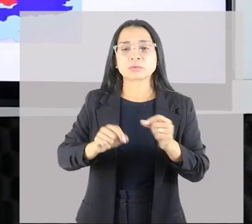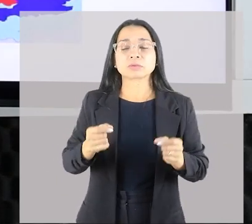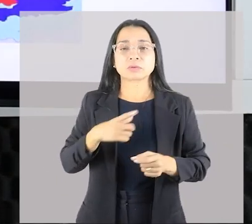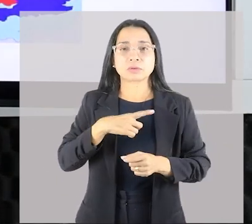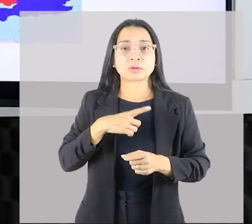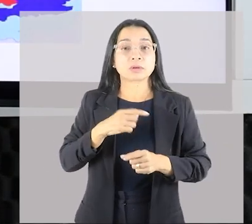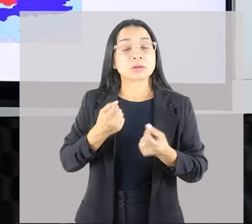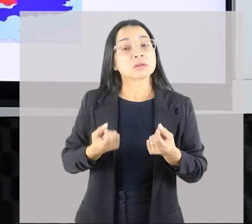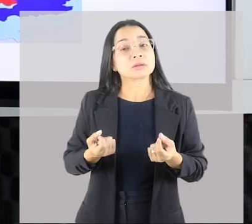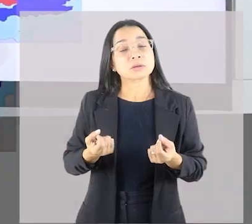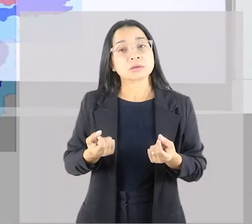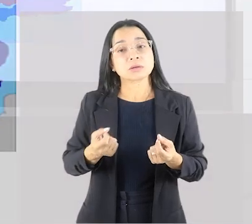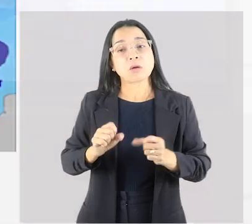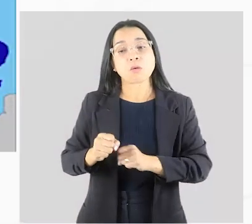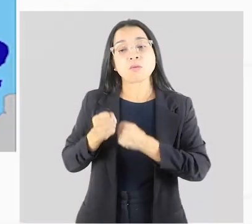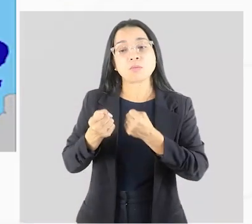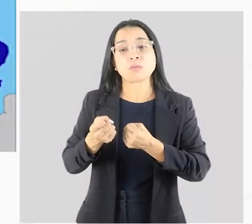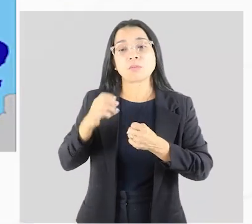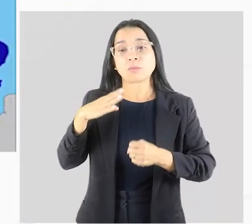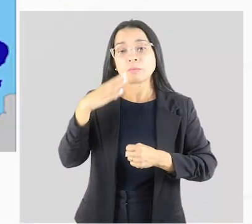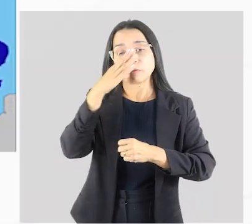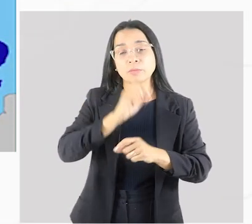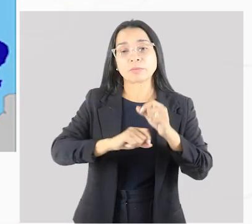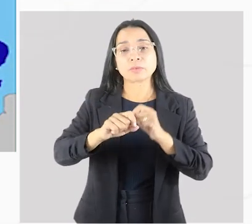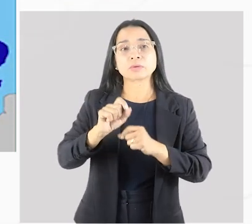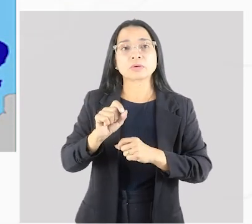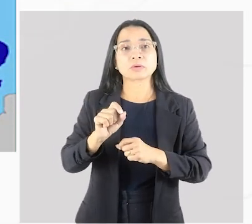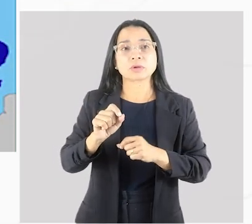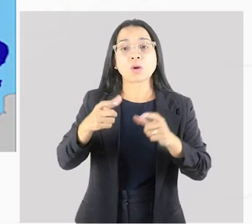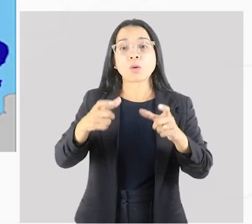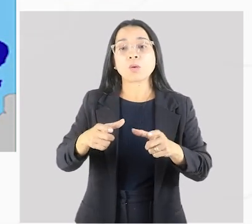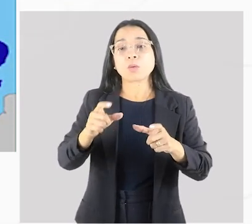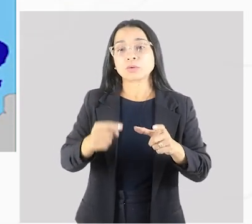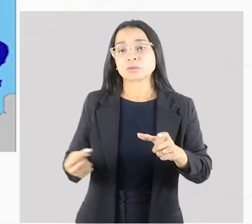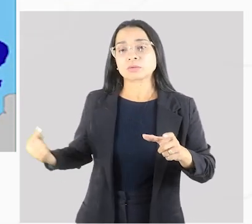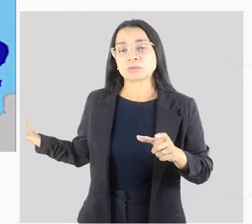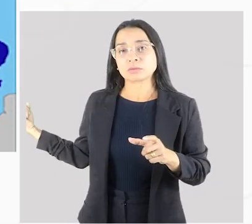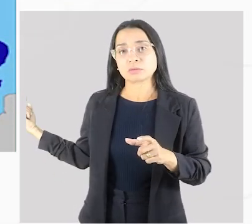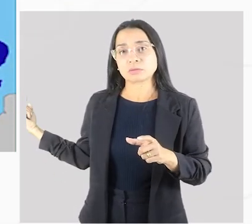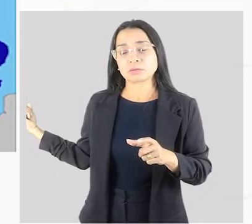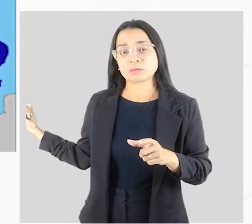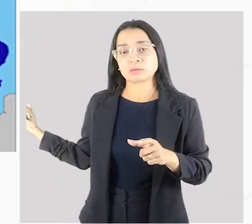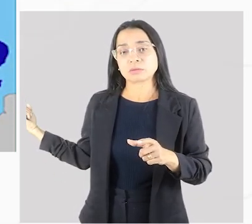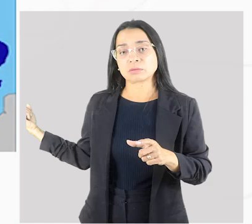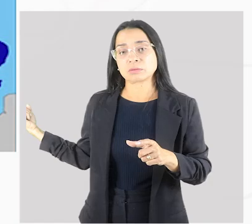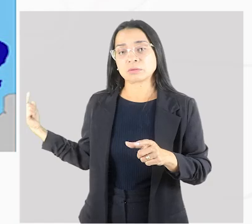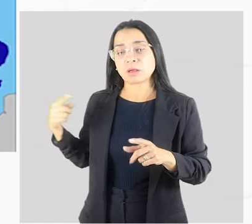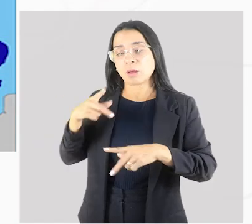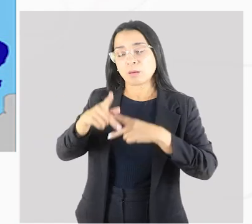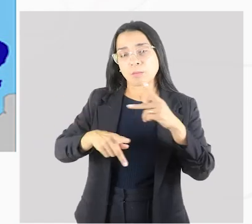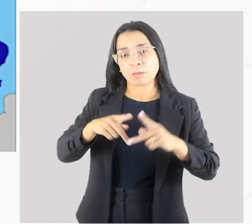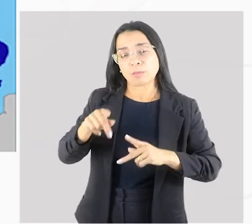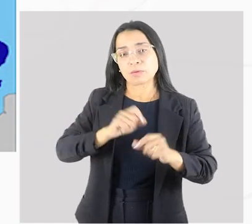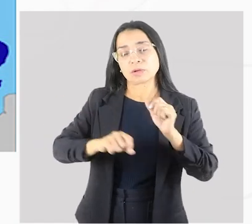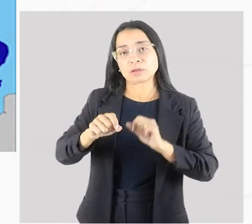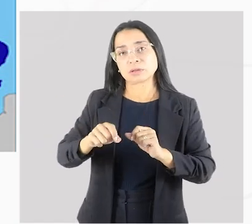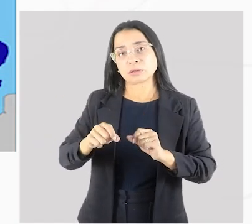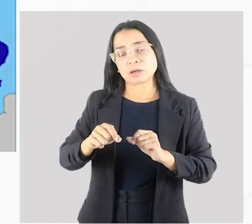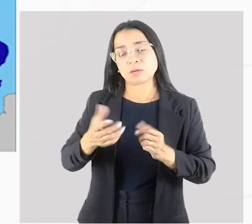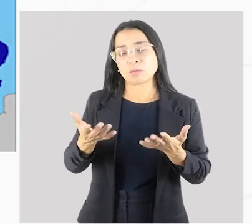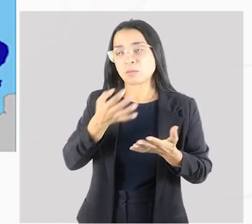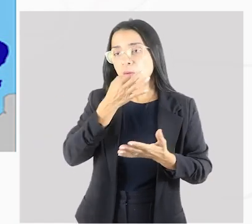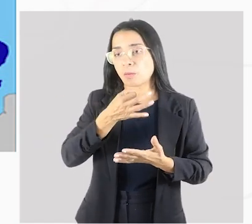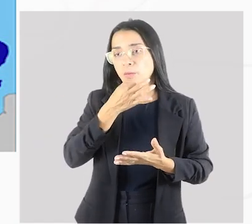Ele tem grande força, principalmente aqui, ó, na Irlanda do Norte. A população norte-irlandesa alega